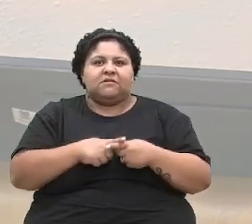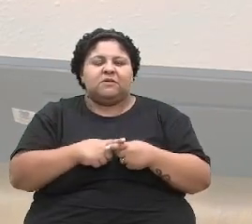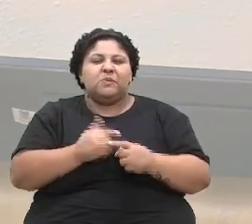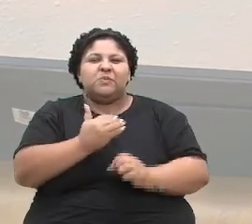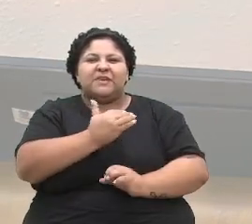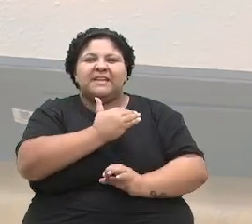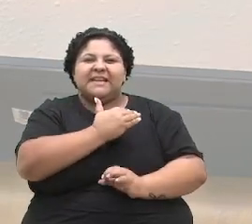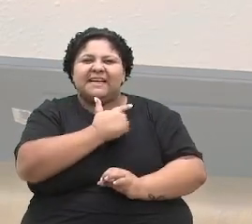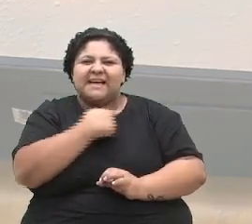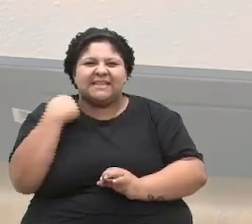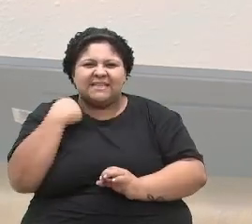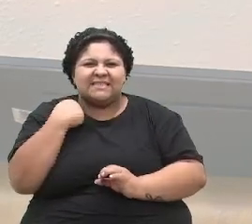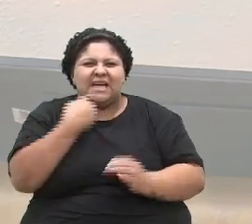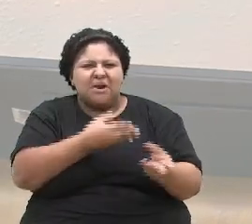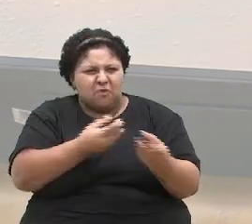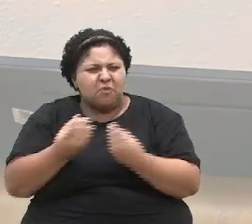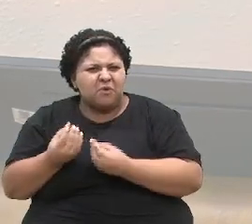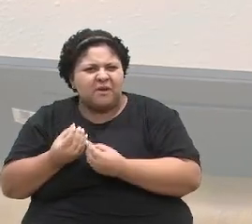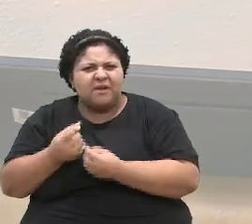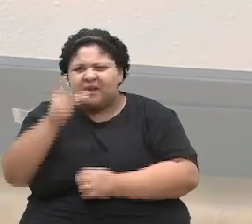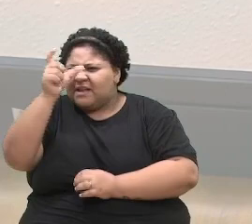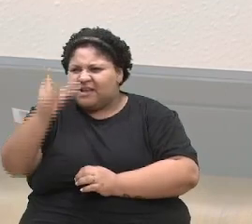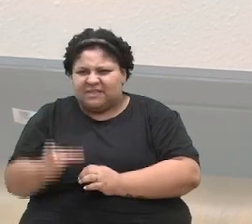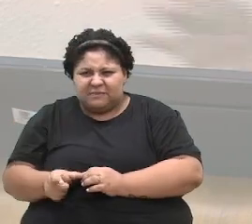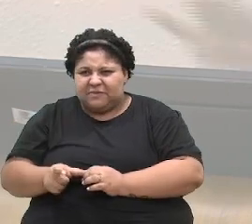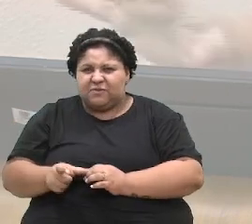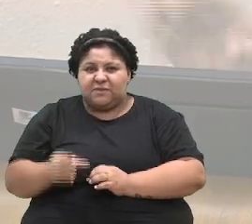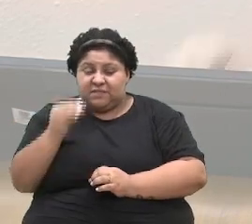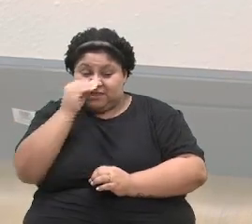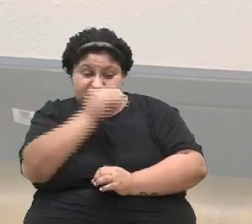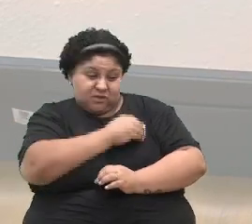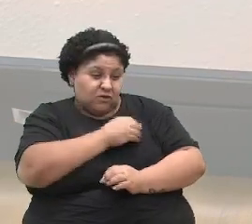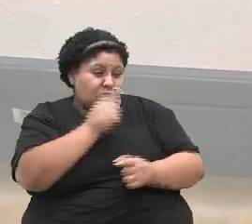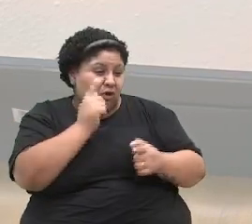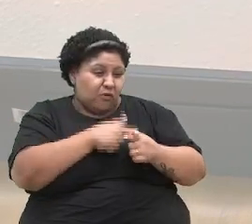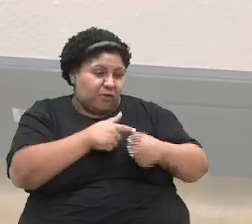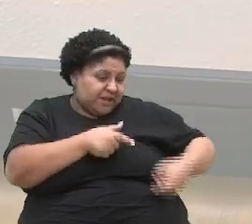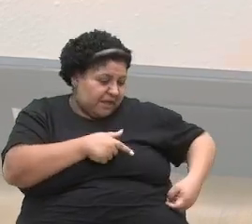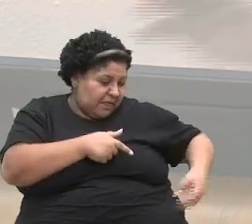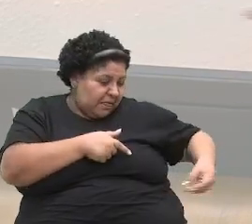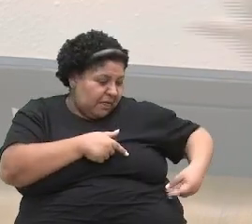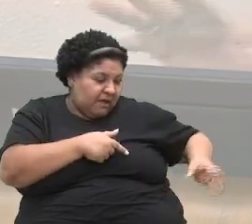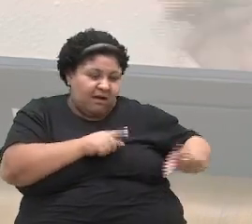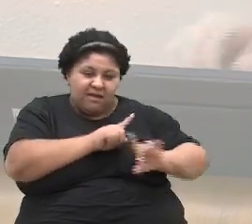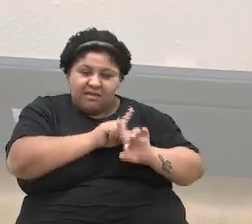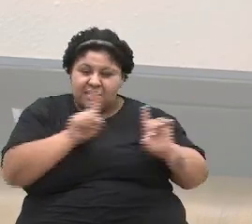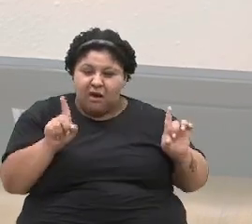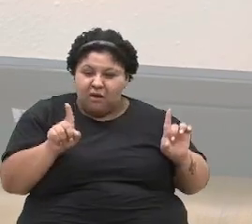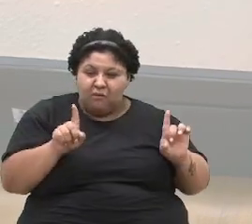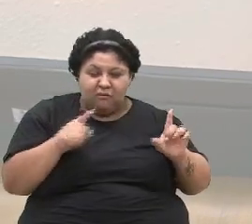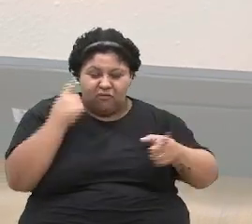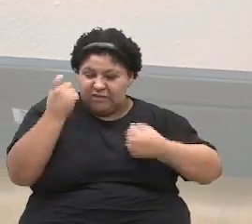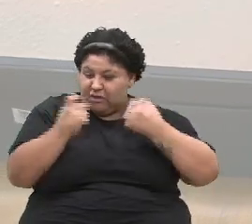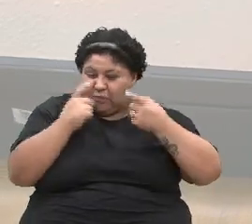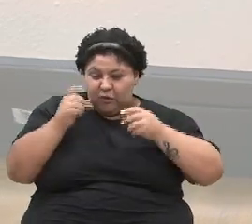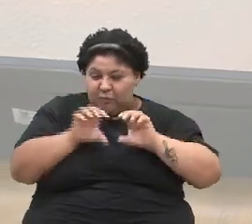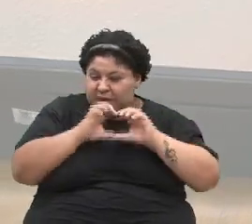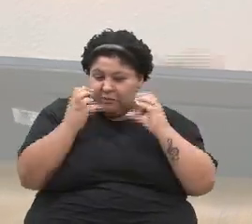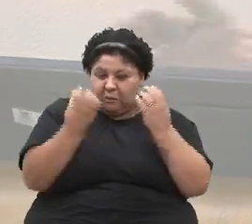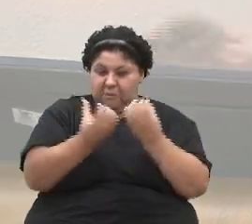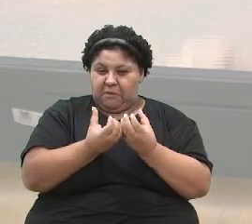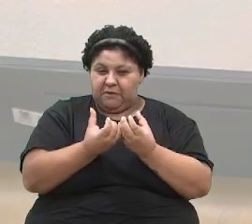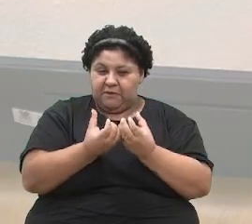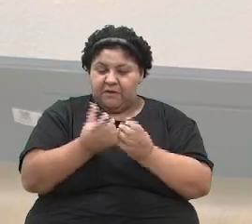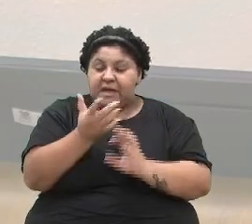vereador Scalco? As pessoas não dão bola porque não sai do bolso deles. Porque não estão preocupados com a comunidade. Aí